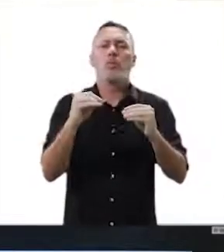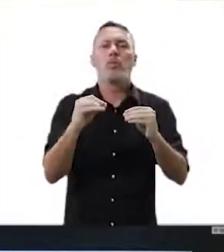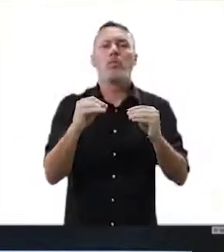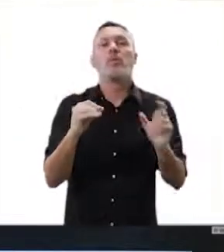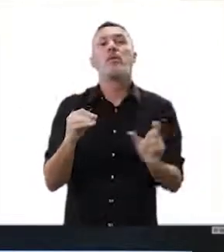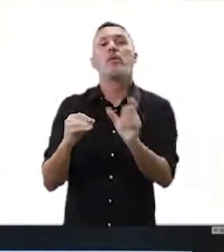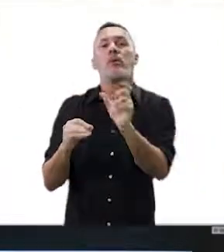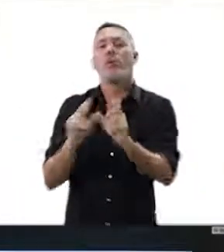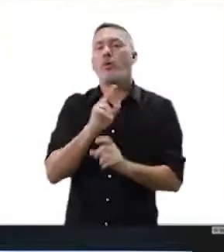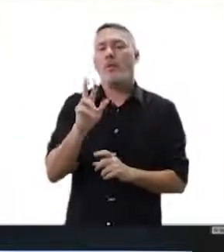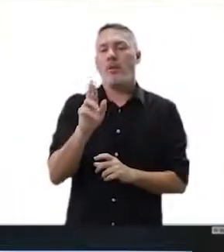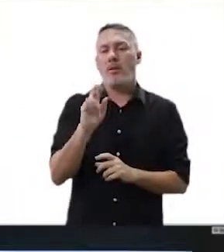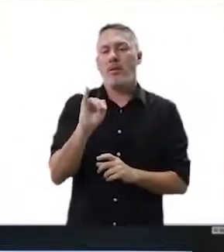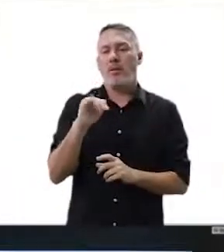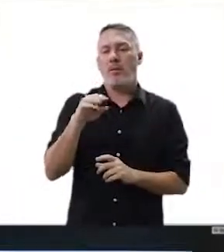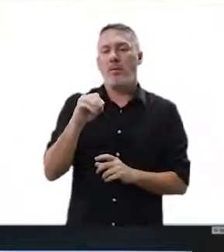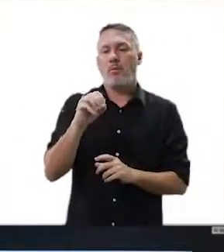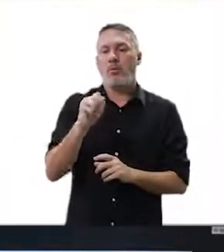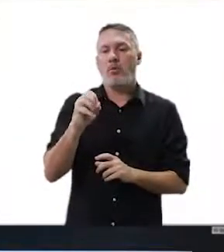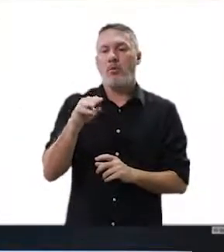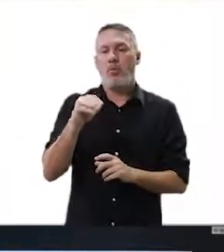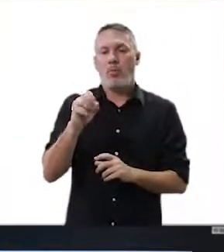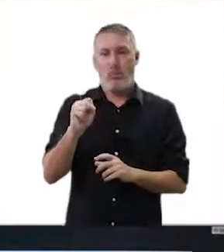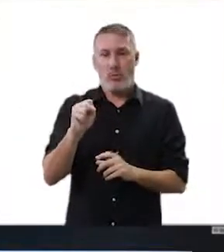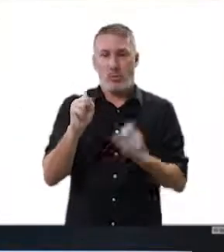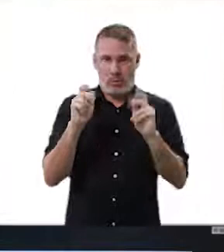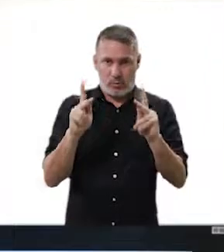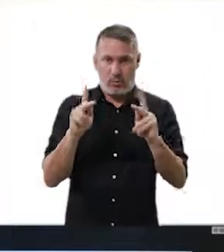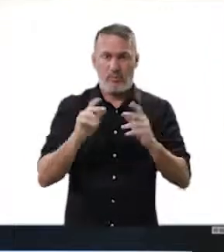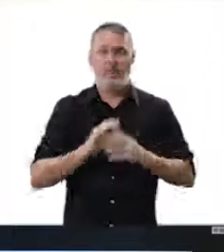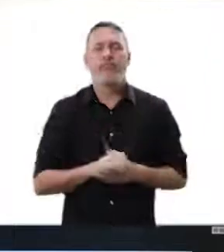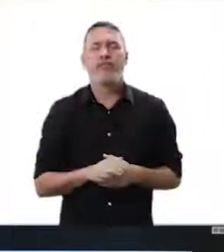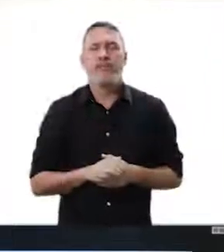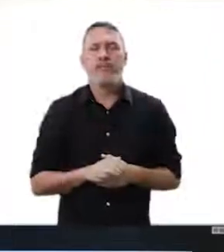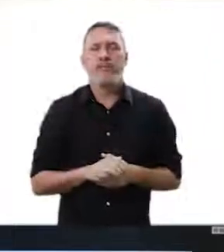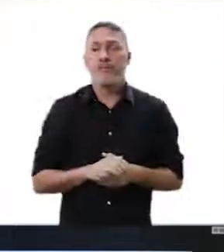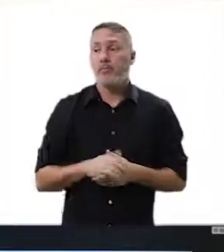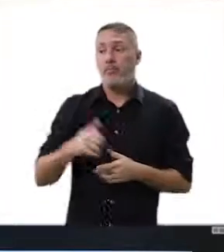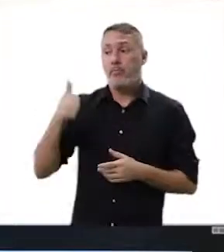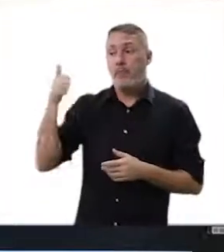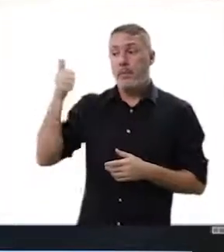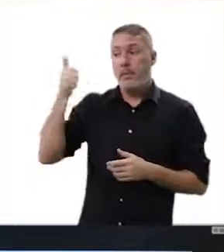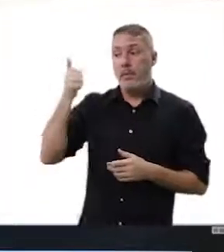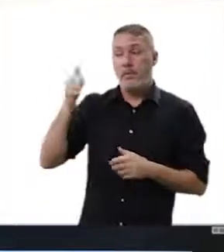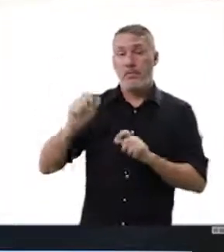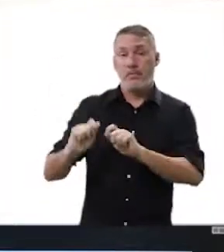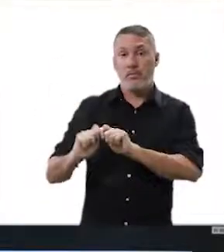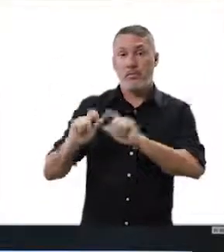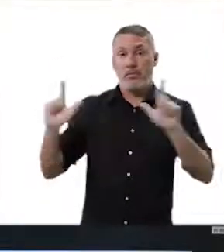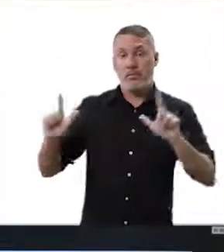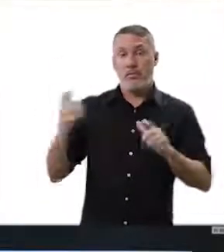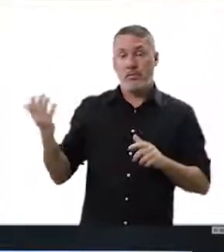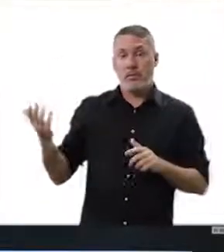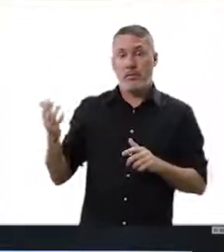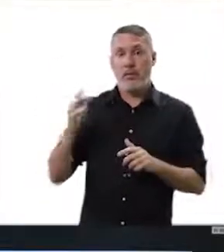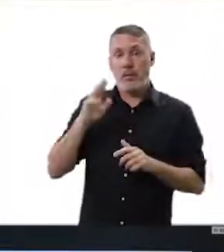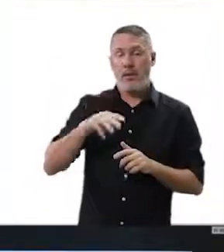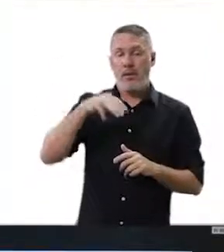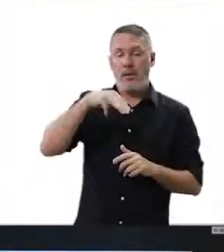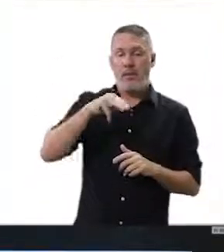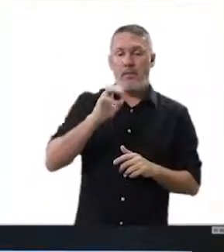Então vamos lá. Primeiro, membrana plasmática. Essa membrana, ela vai ter uma função muito importante